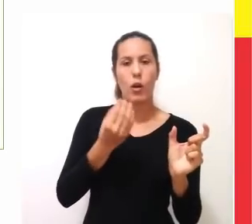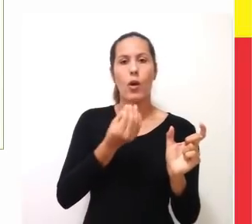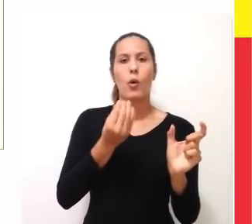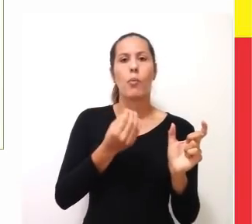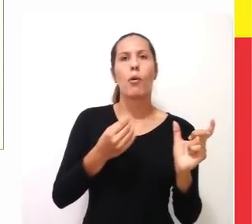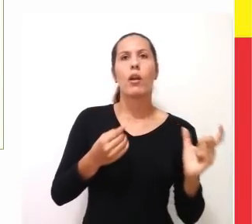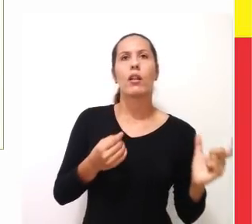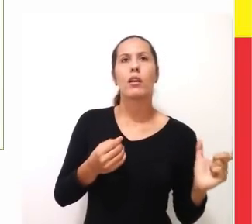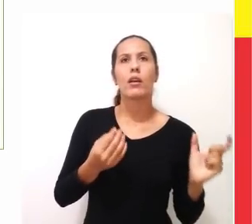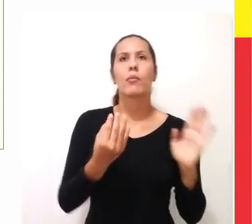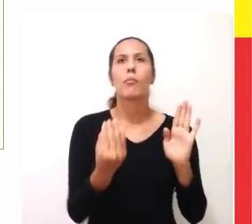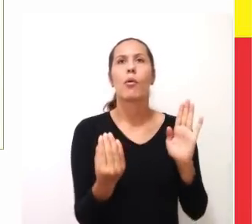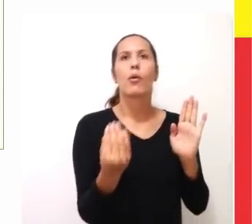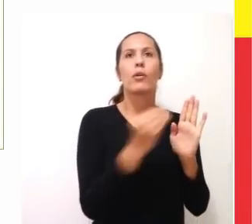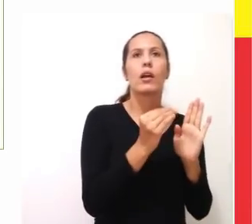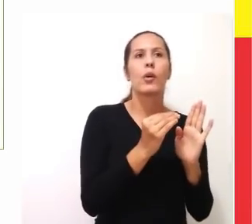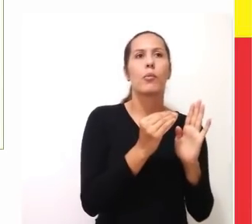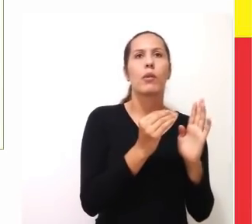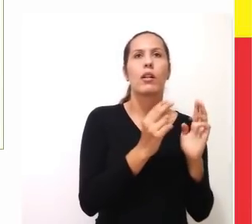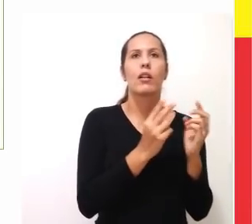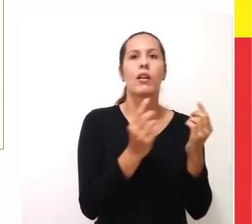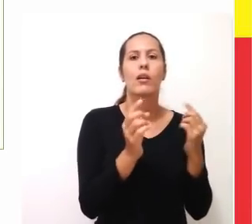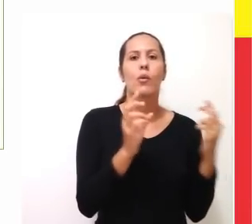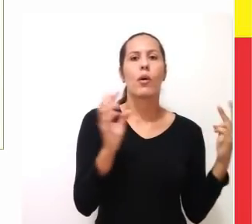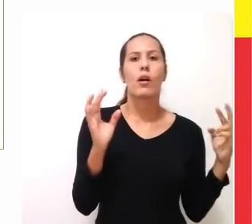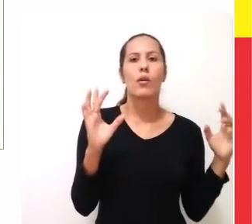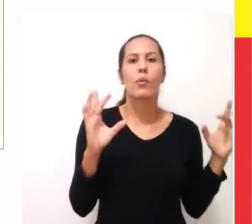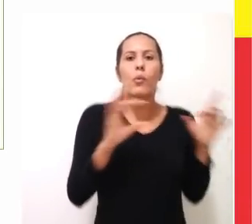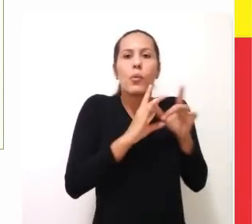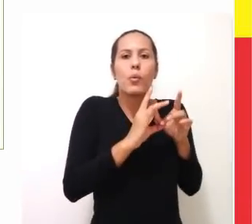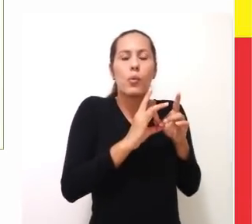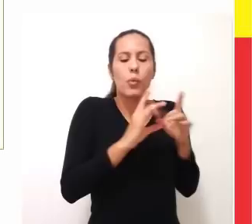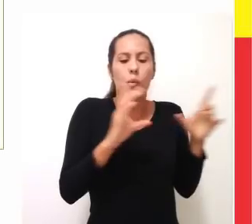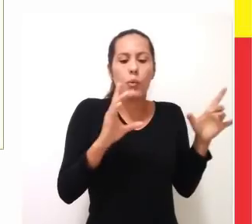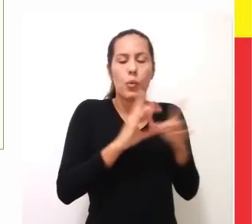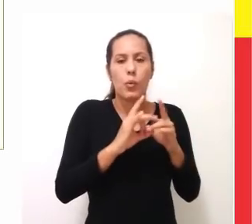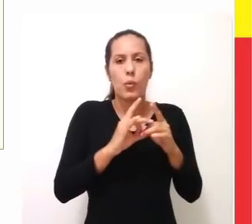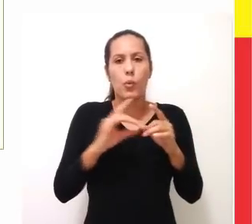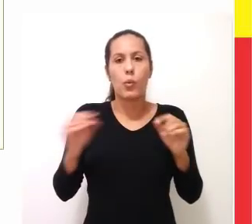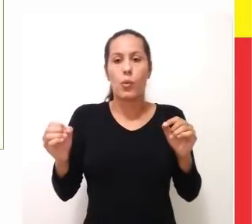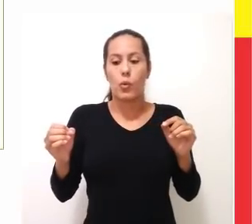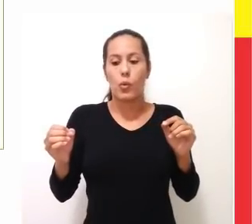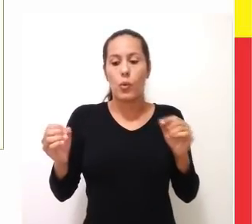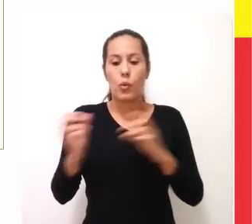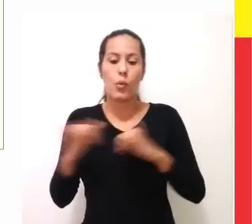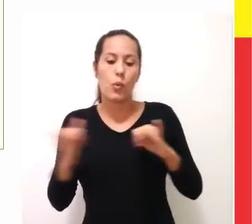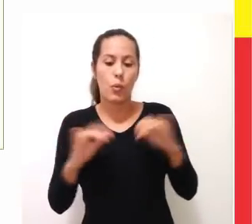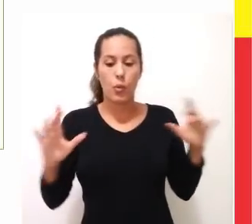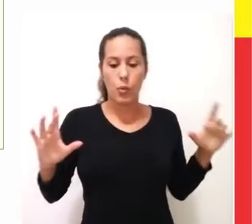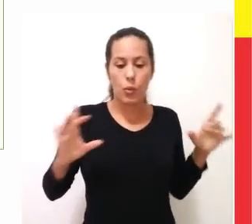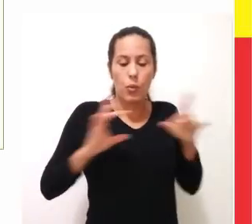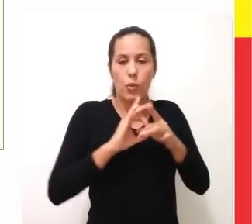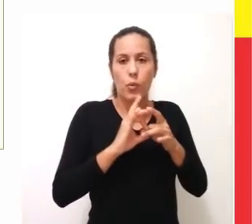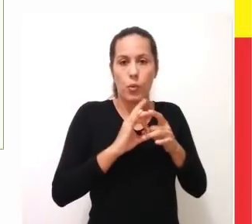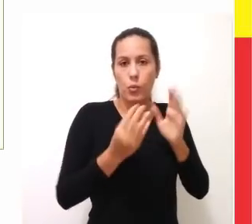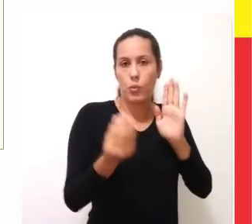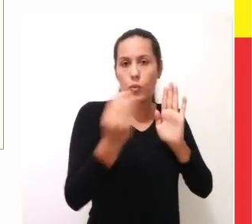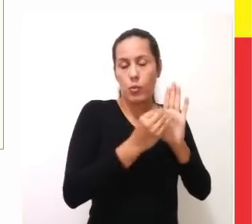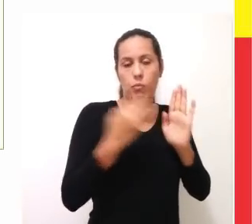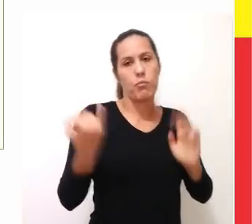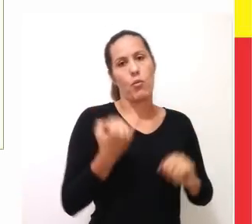sentença no texto jornalístico, ou seja, é responsável por coordenar relações entre os